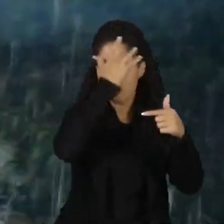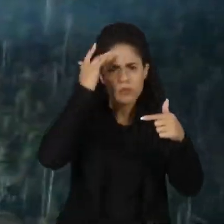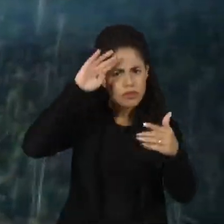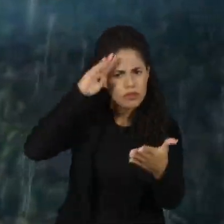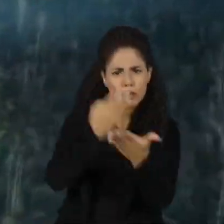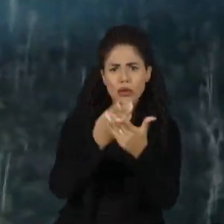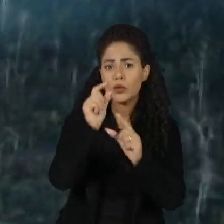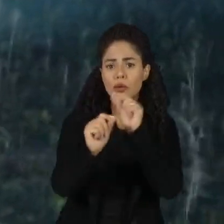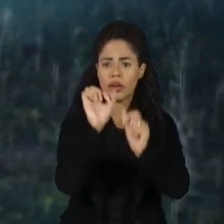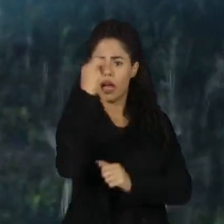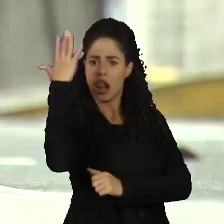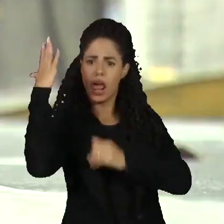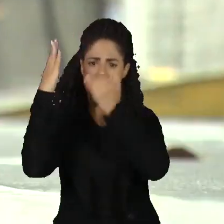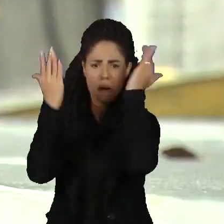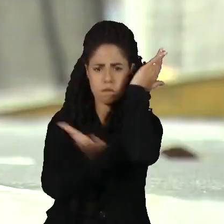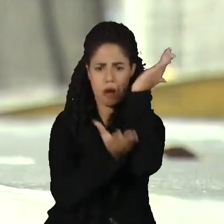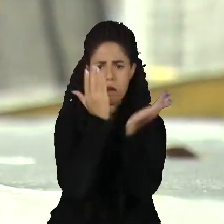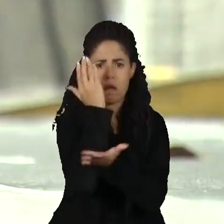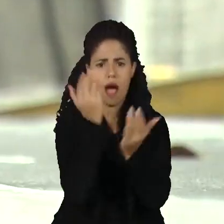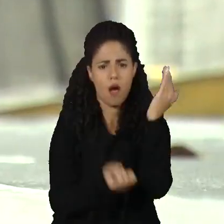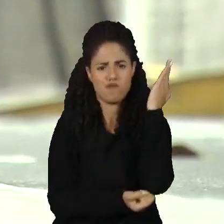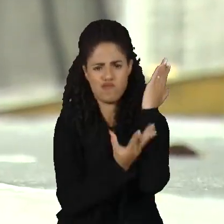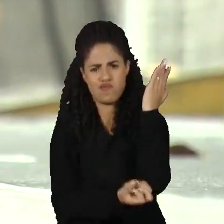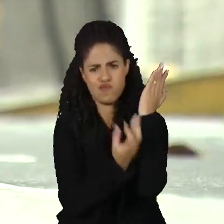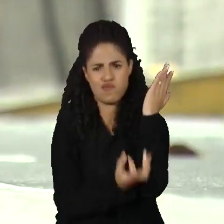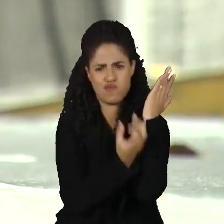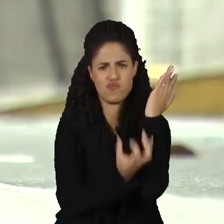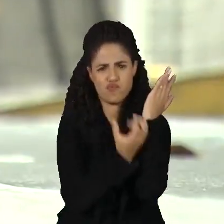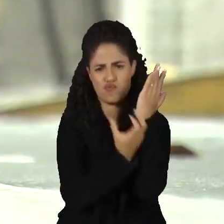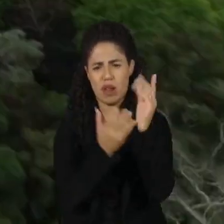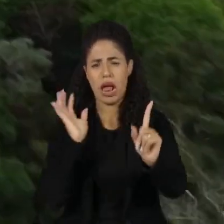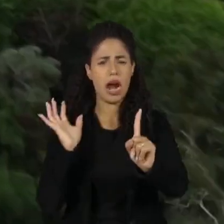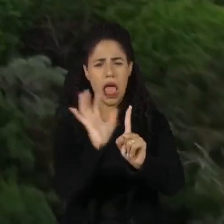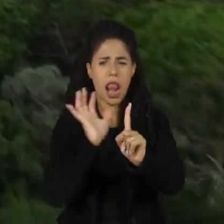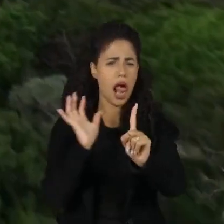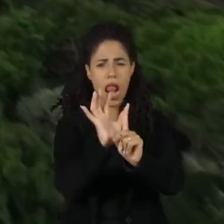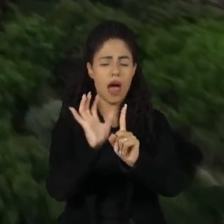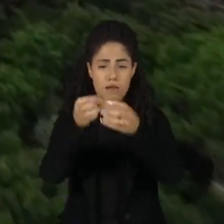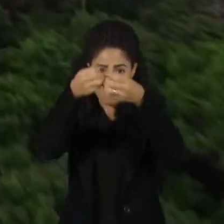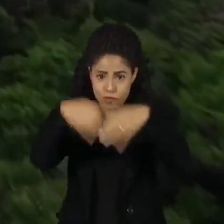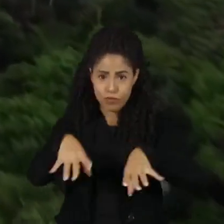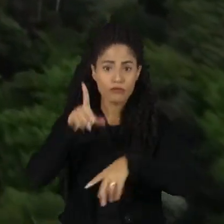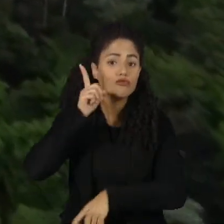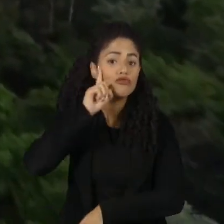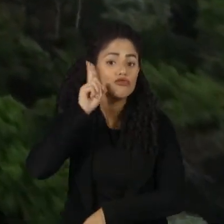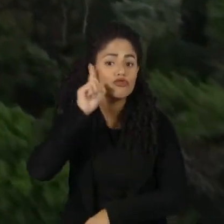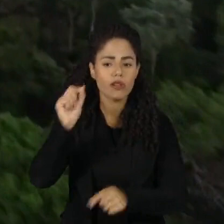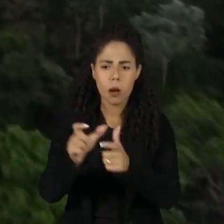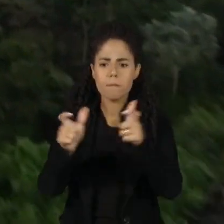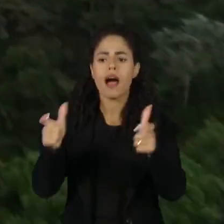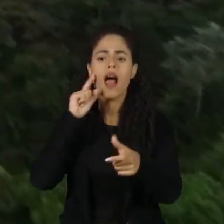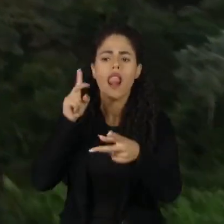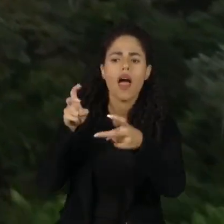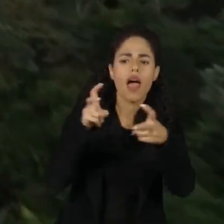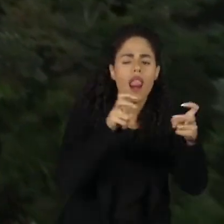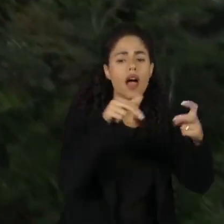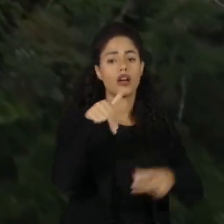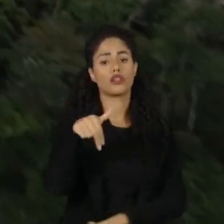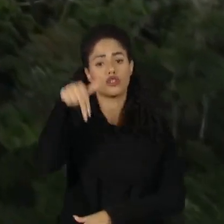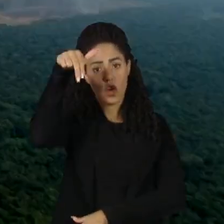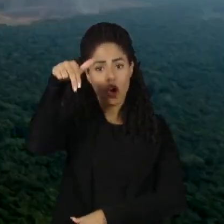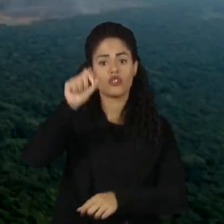que o desmatamento da Amazônia impacta o dia a dia dos centros urbanos. Essa percepção é maior nas regiões norte